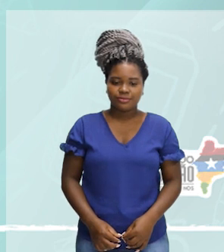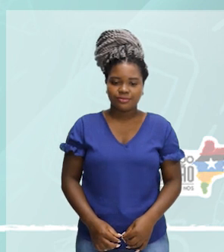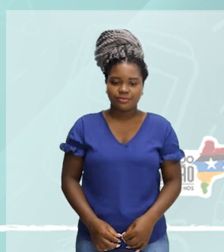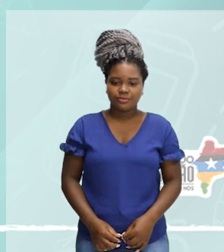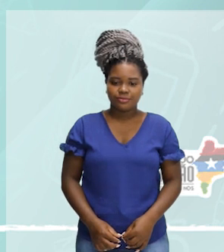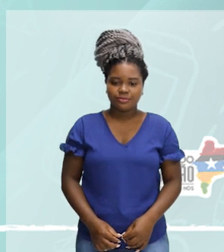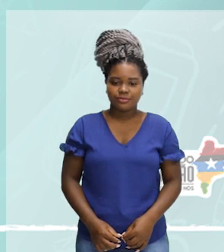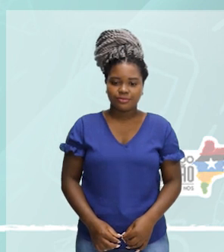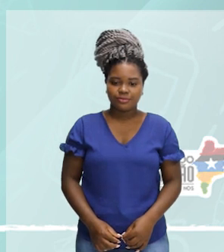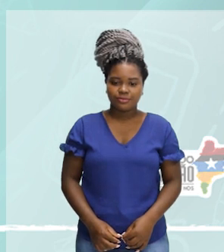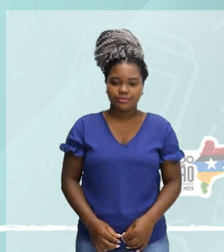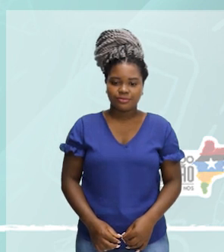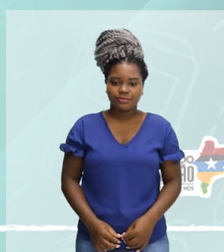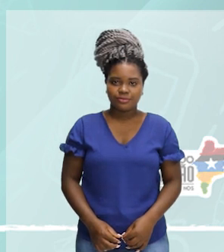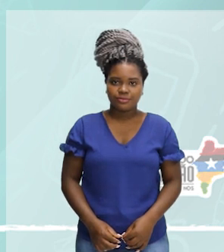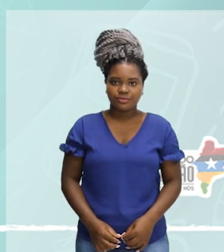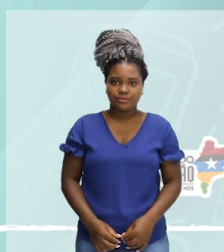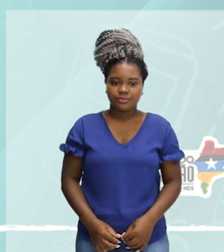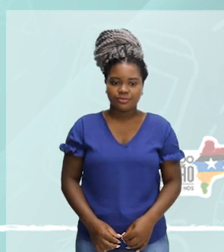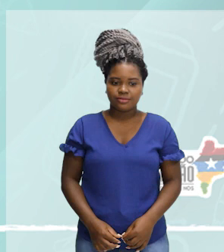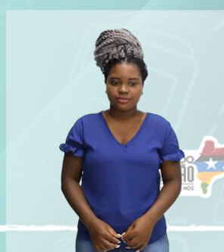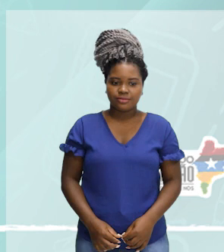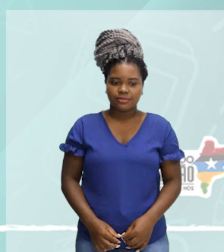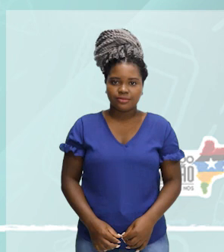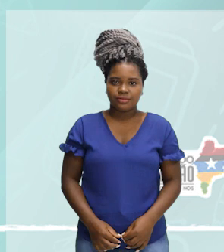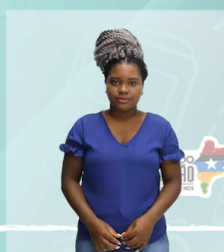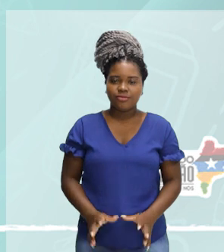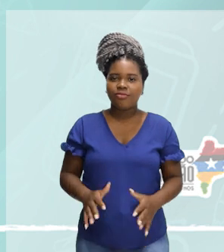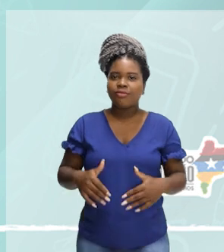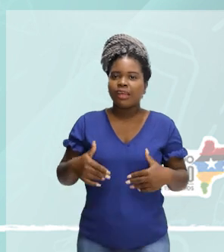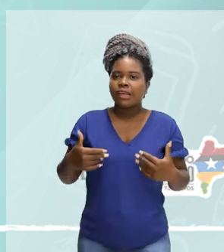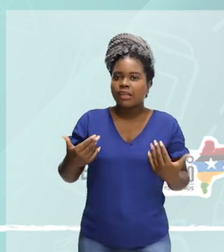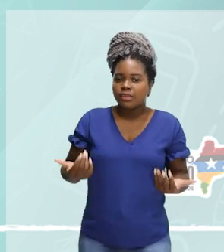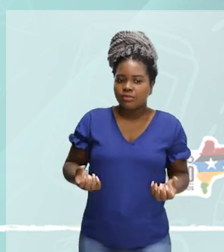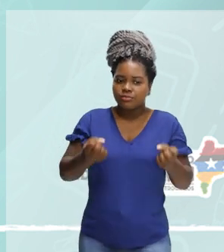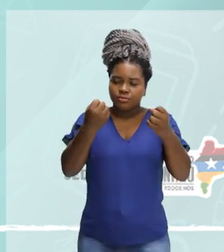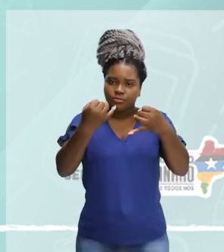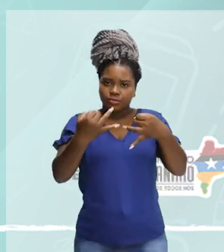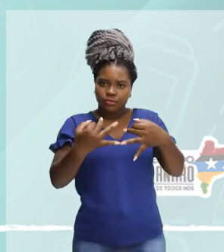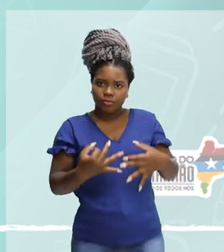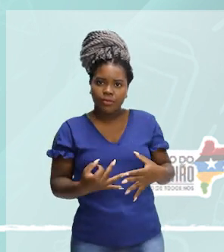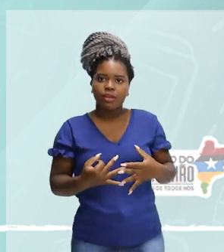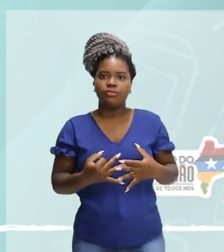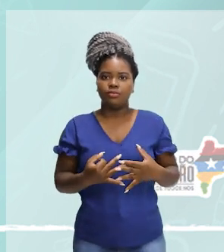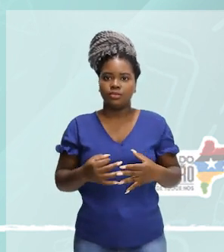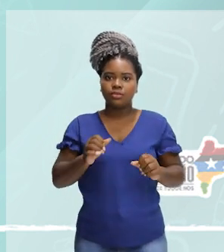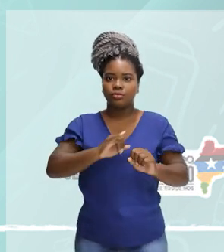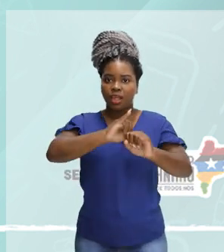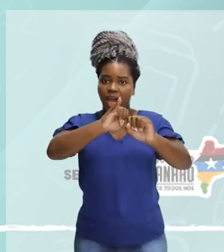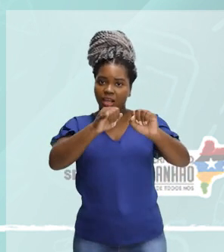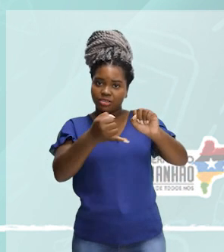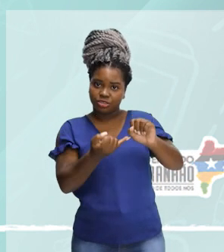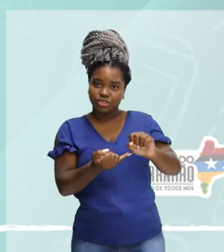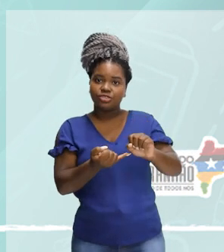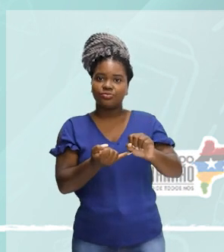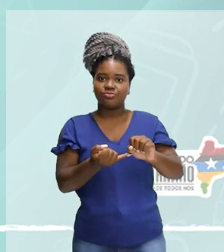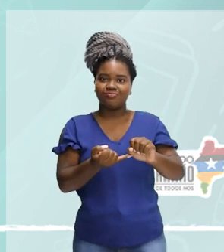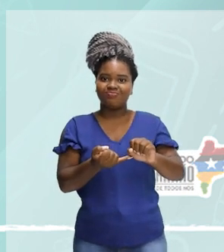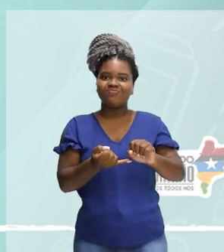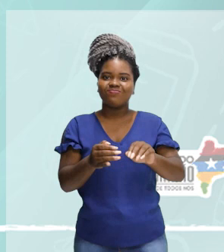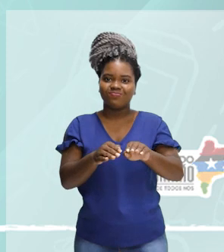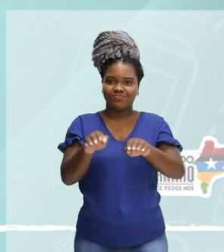adjetivos calificativos pueden graduarse. Então, os graus do adjetivo expressam